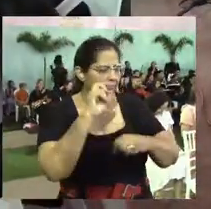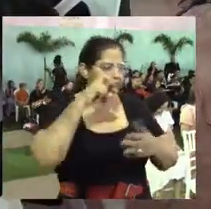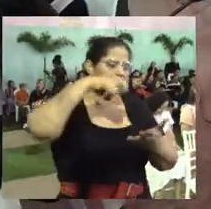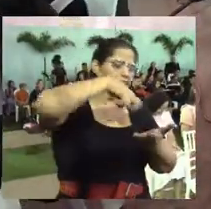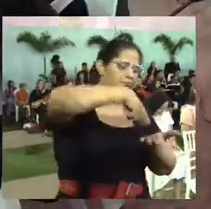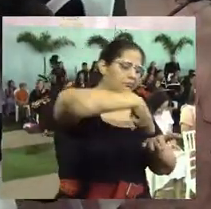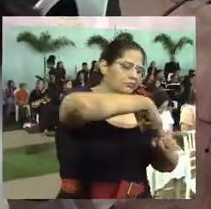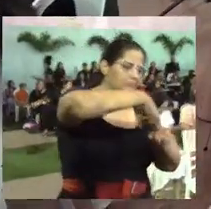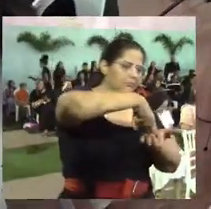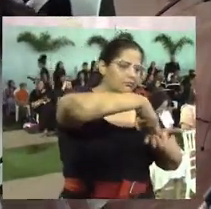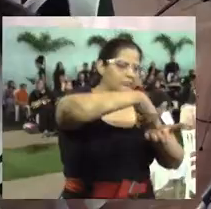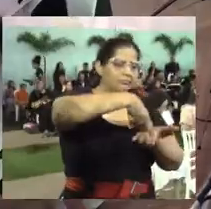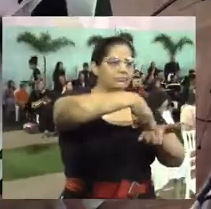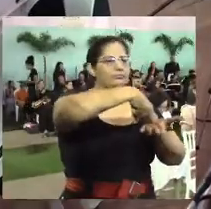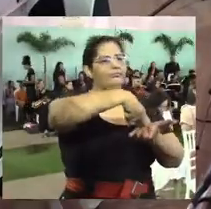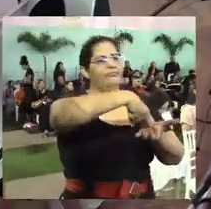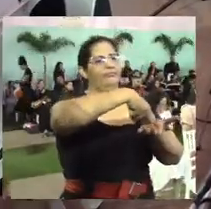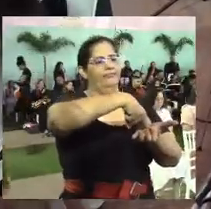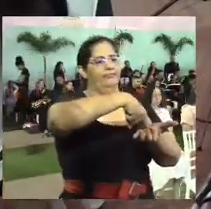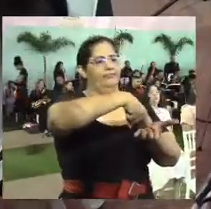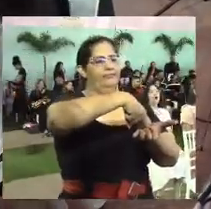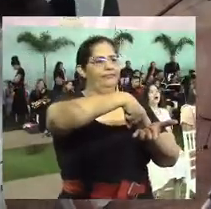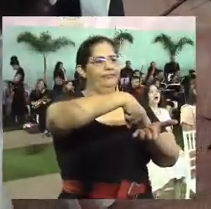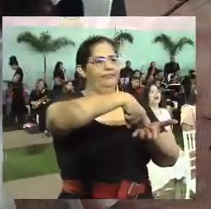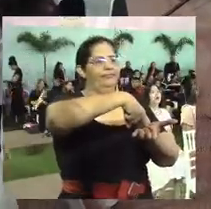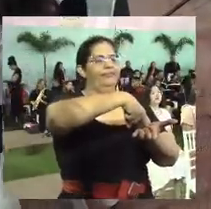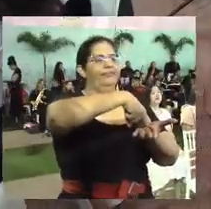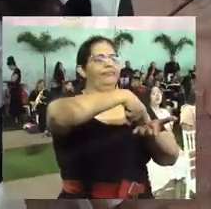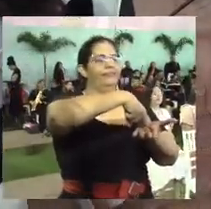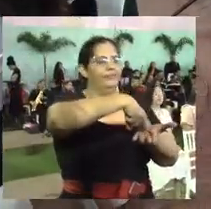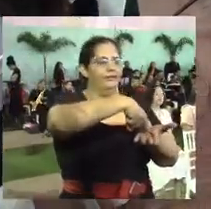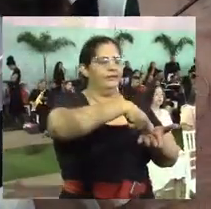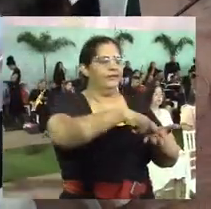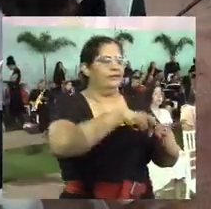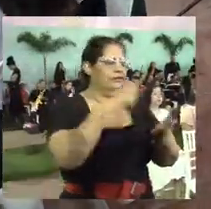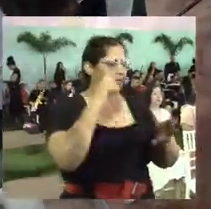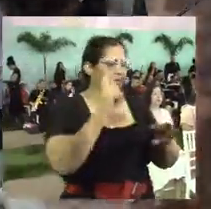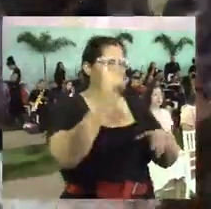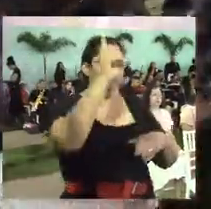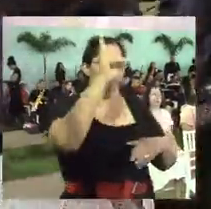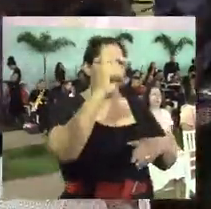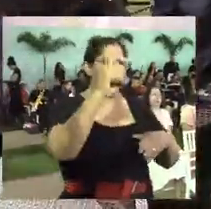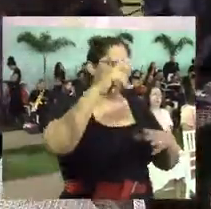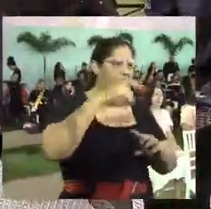e orar por nós fica